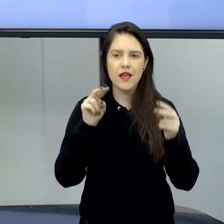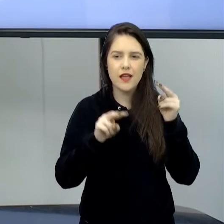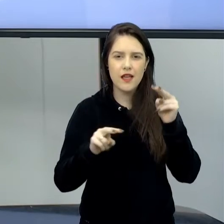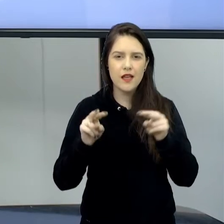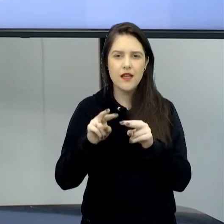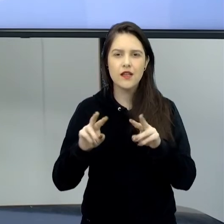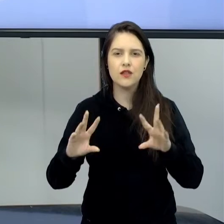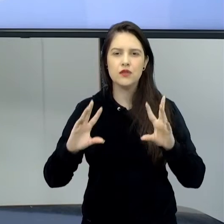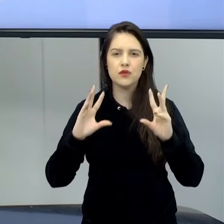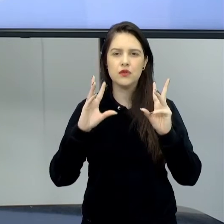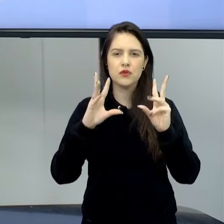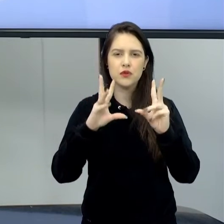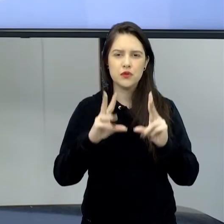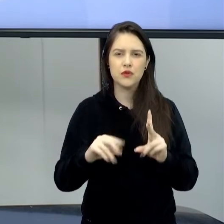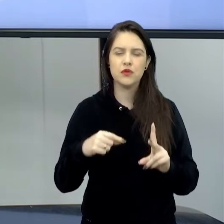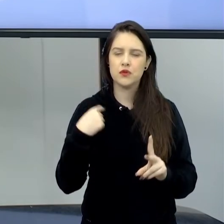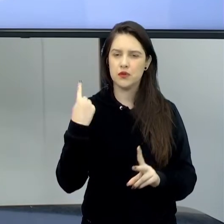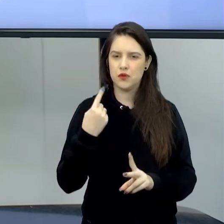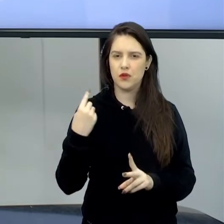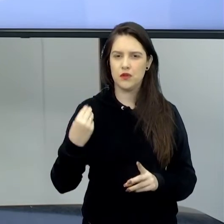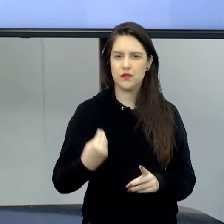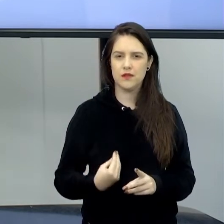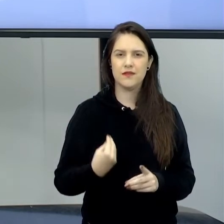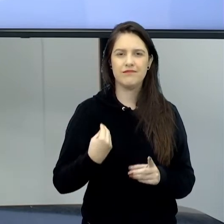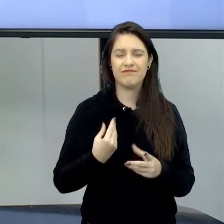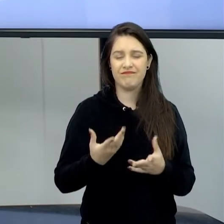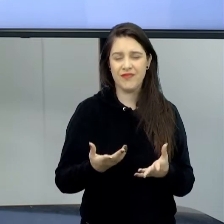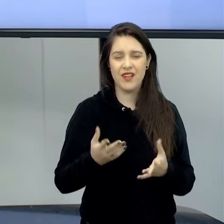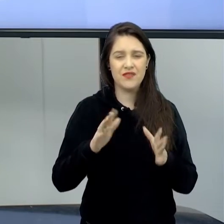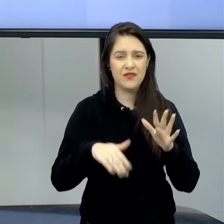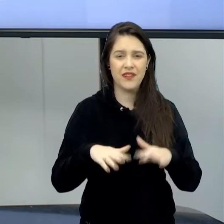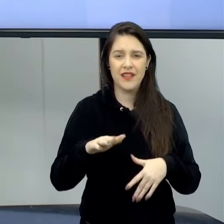mundo no que se trata,